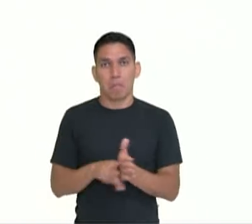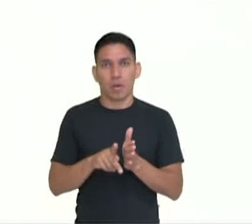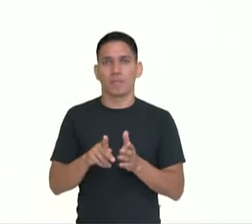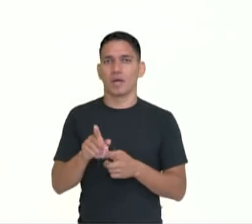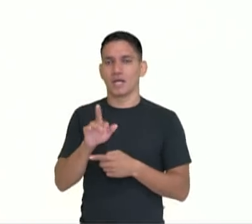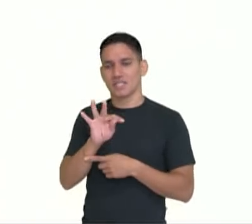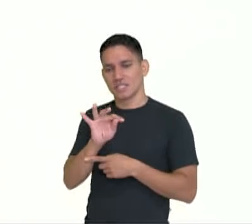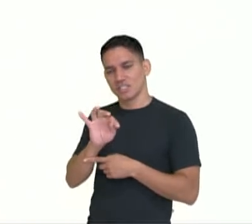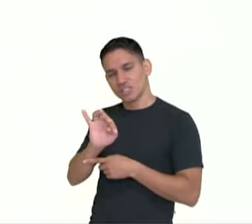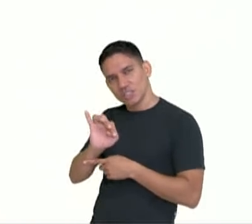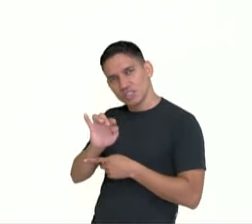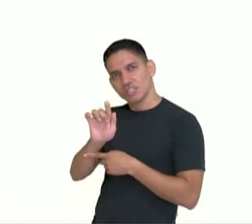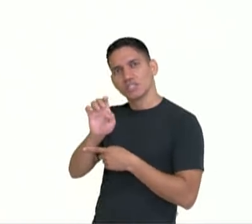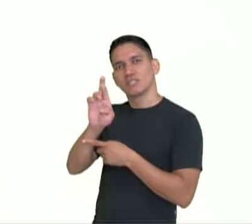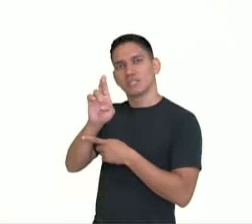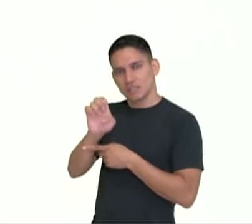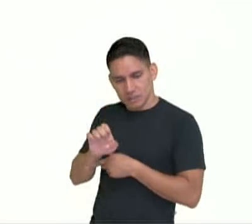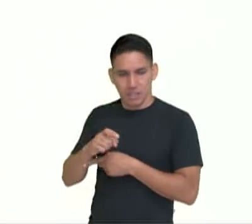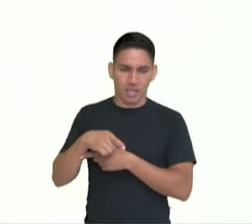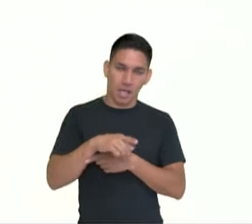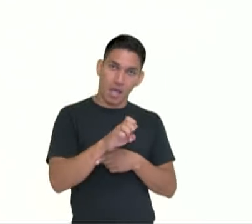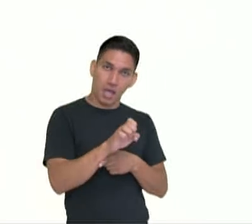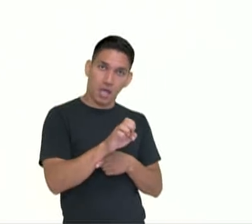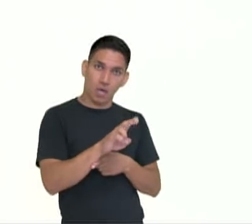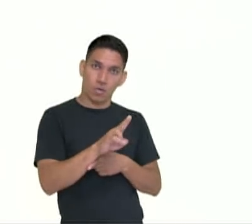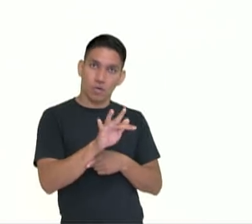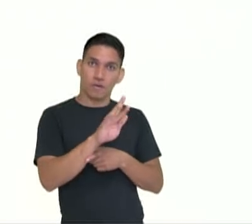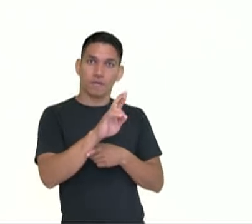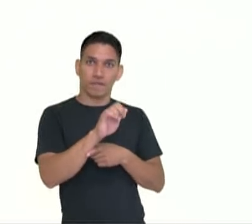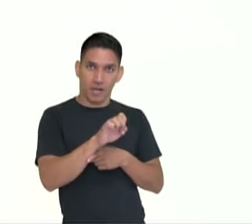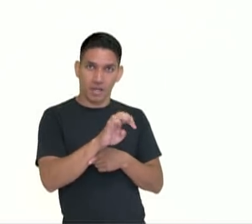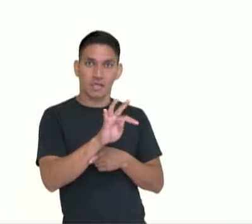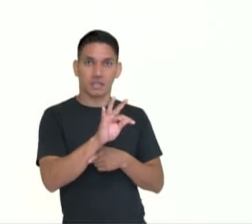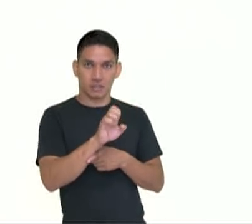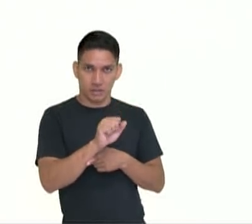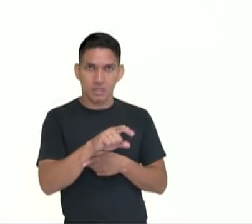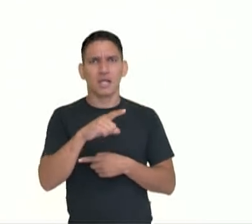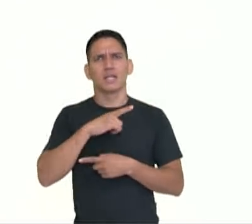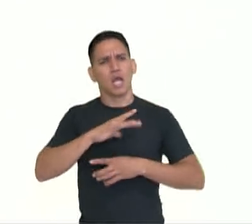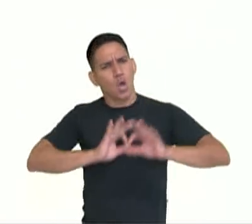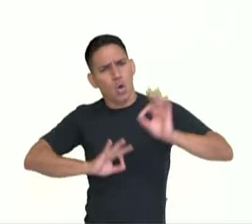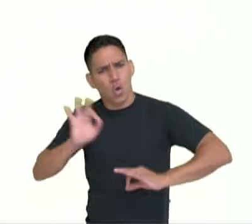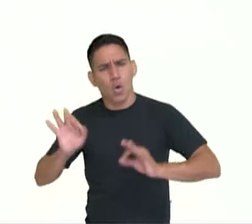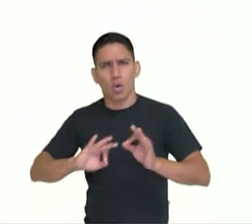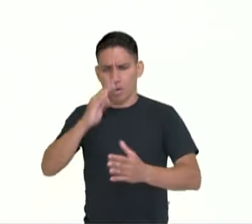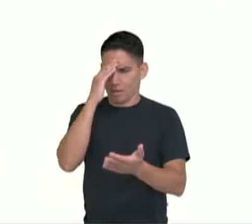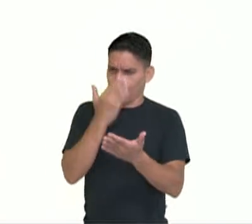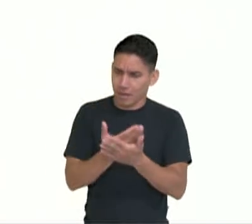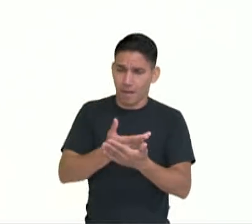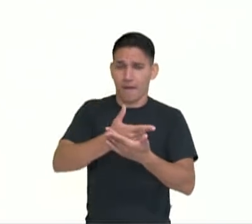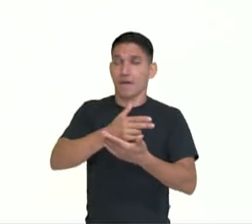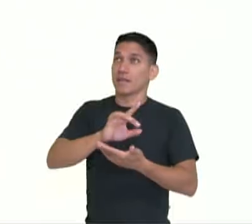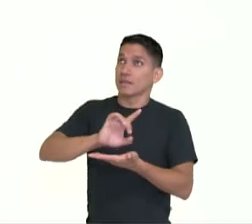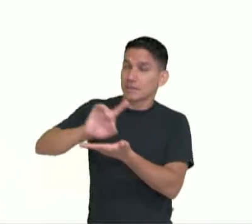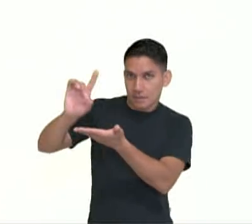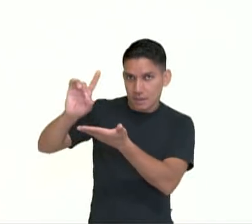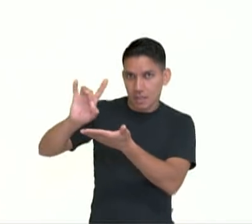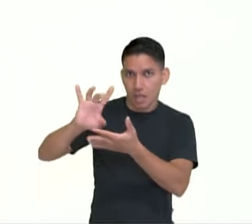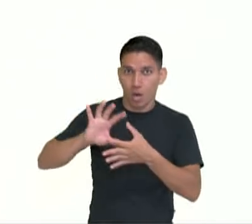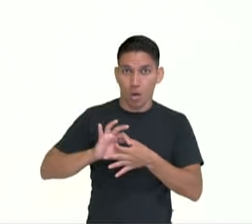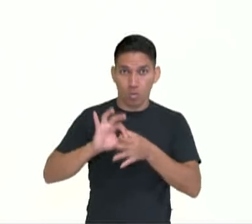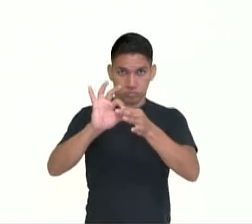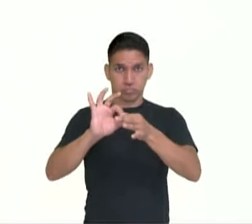e o Eufrates, estados teocráticos, fortemente organizados e centralizados. Uma explicação para